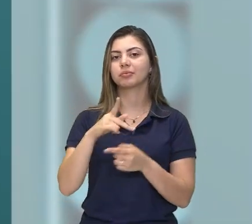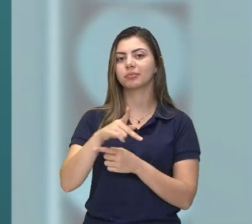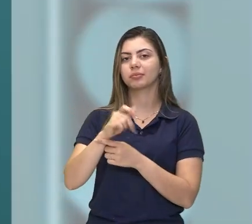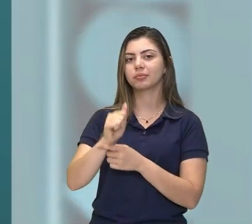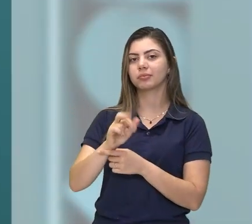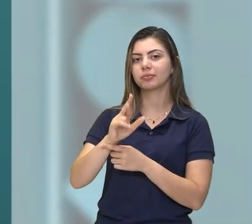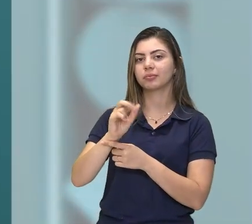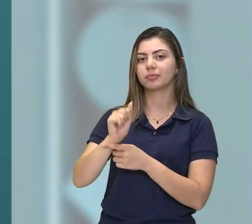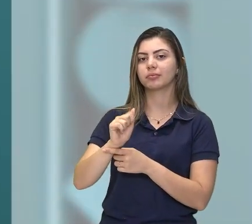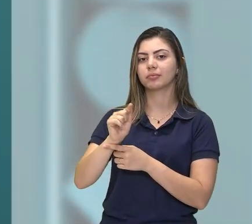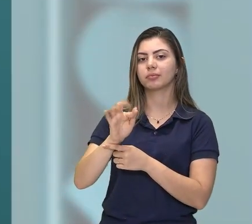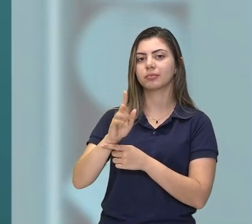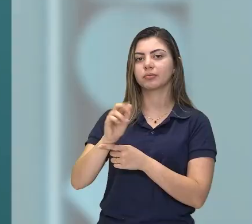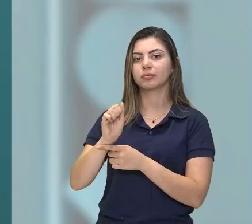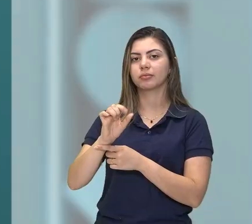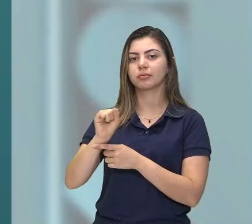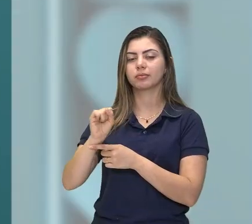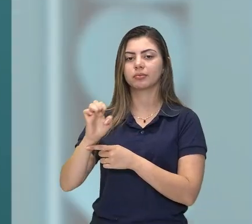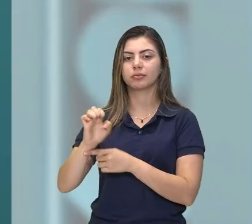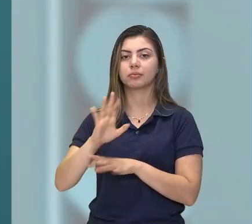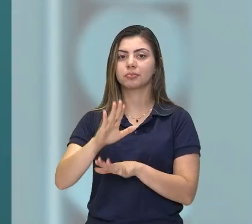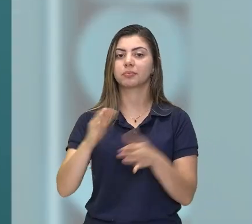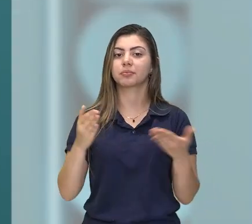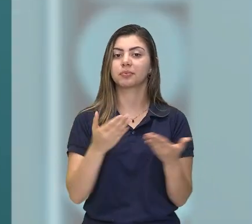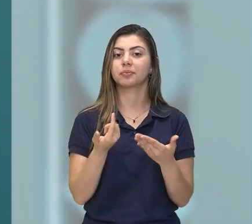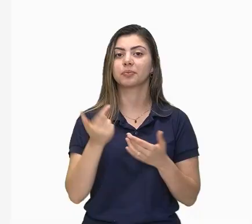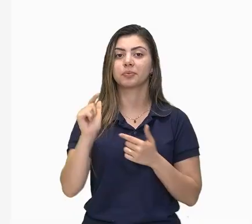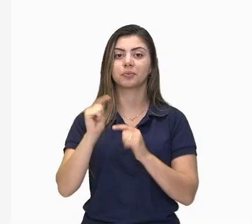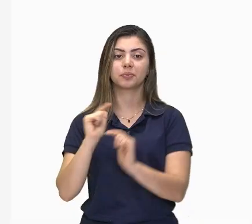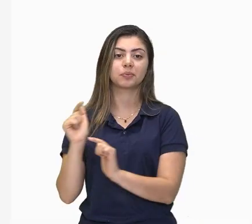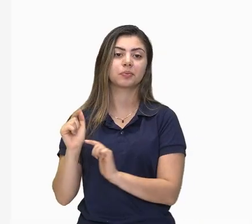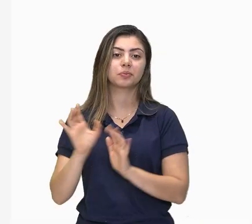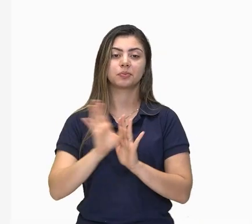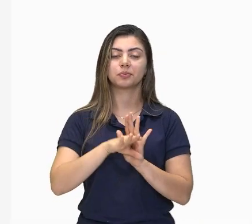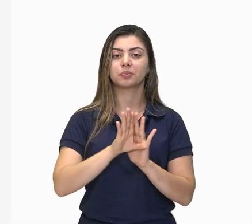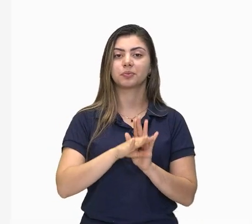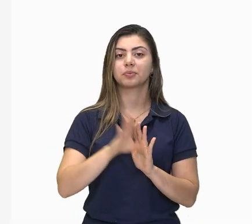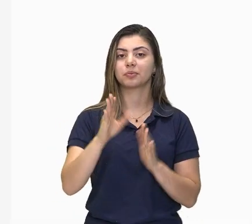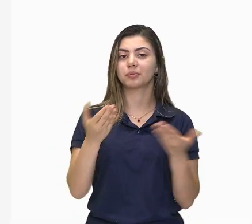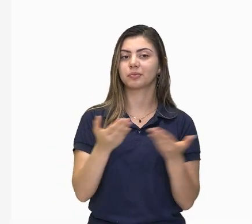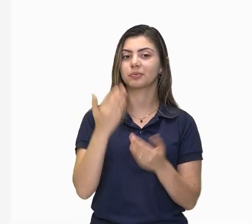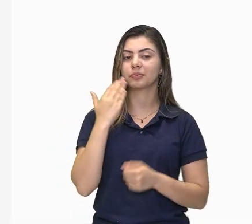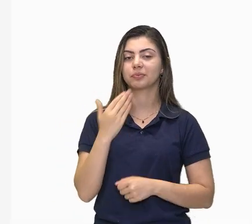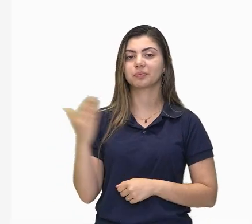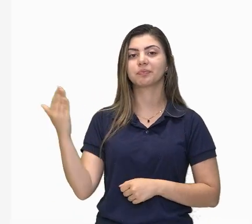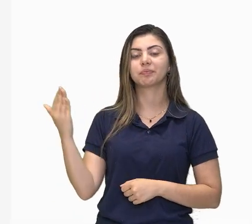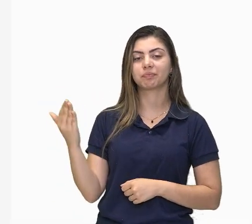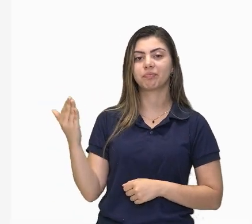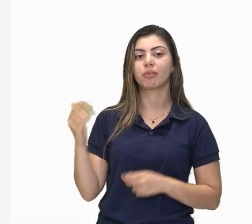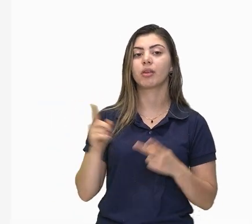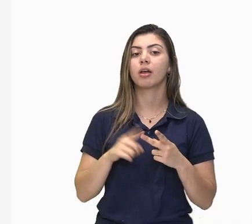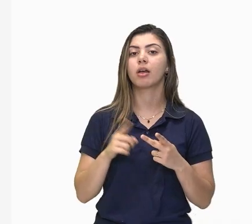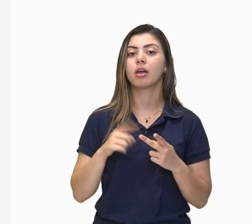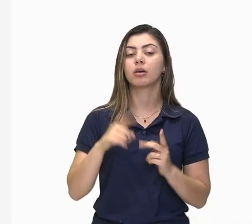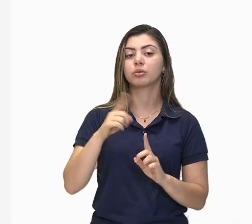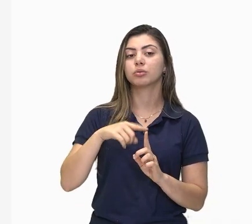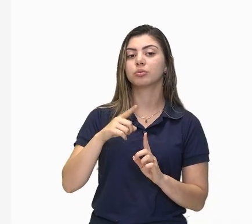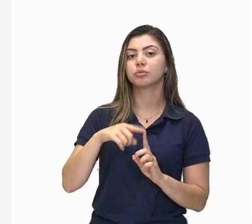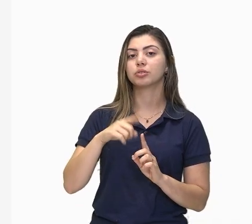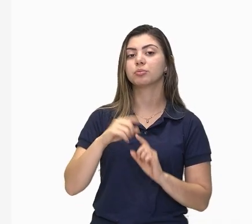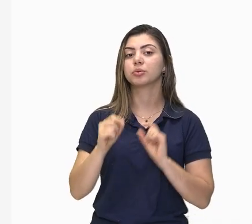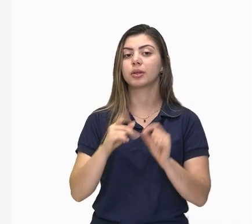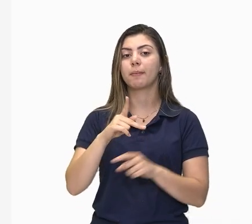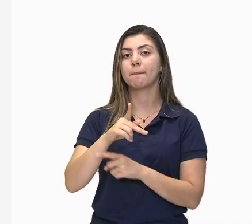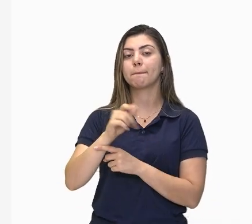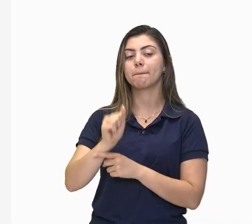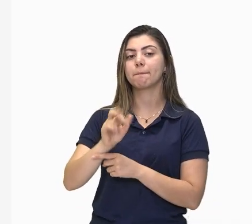comigo os demais conceitos a respeito da intertextualidade. Vejam a paródia agora. A paródia é um recurso bastante criativo